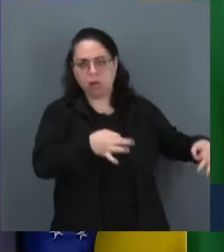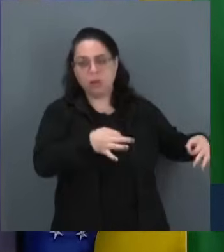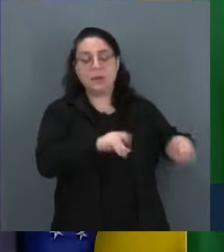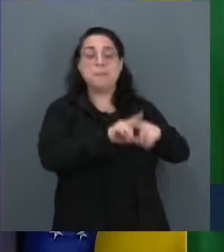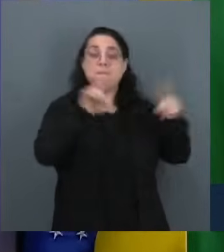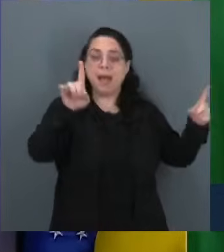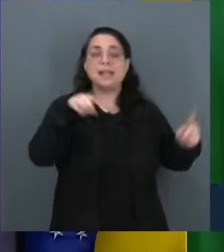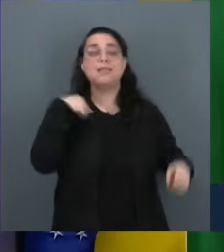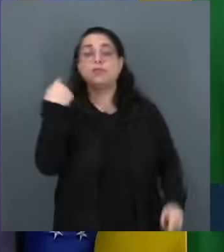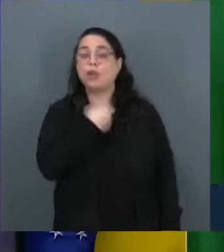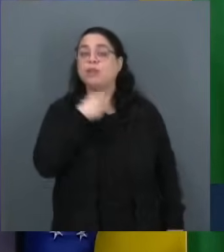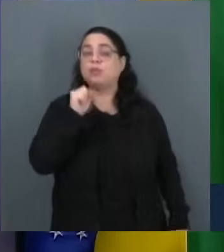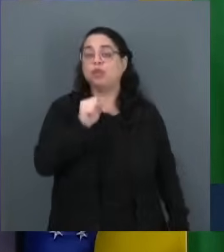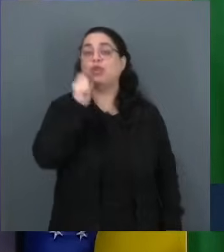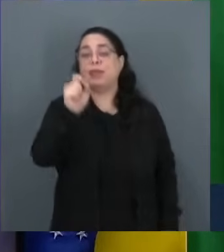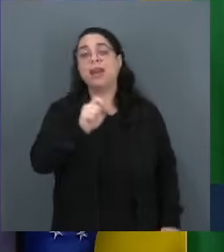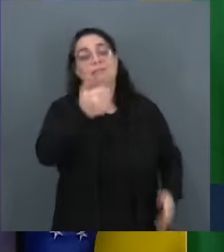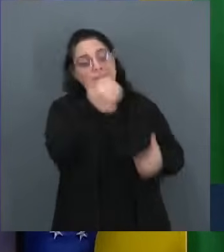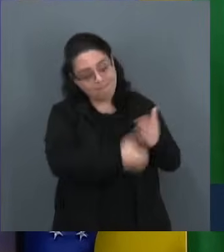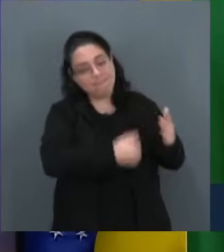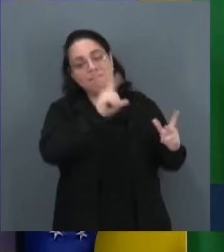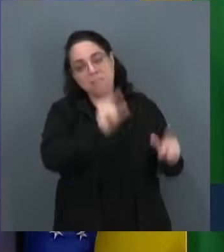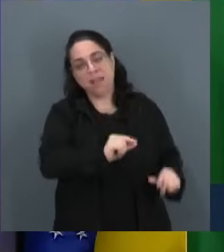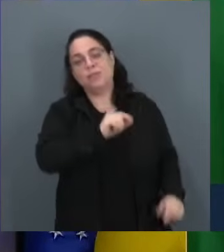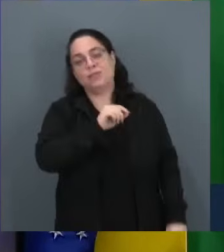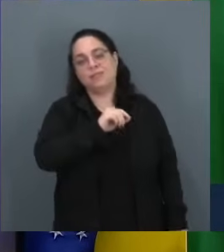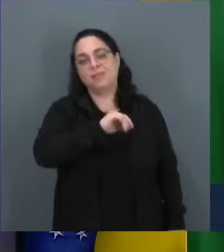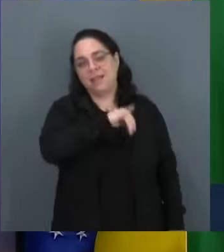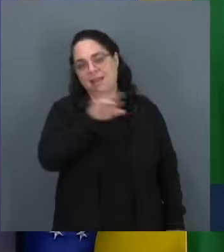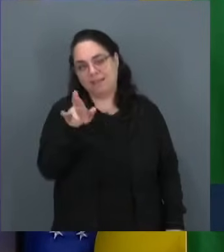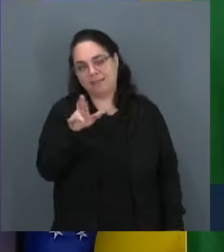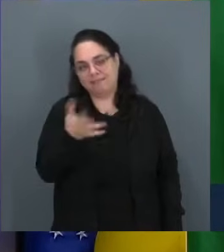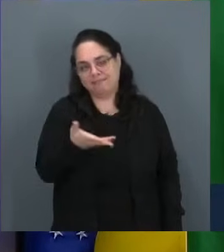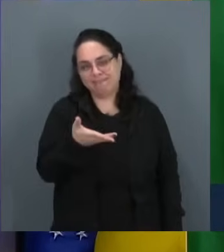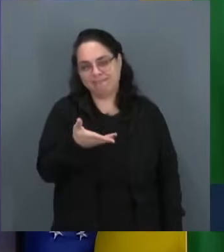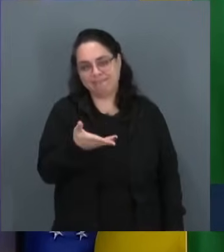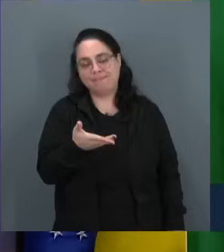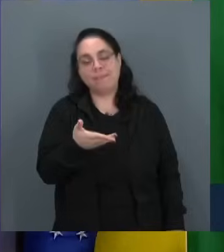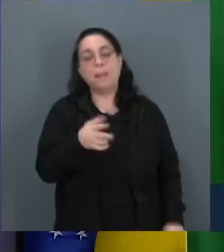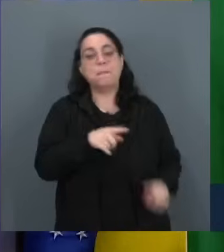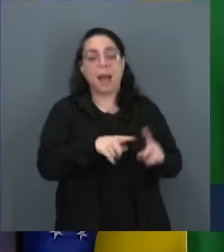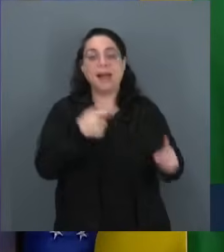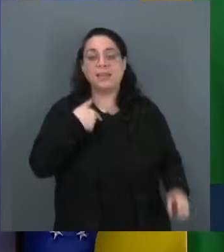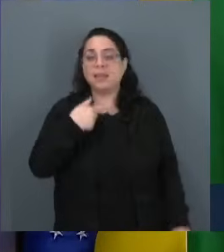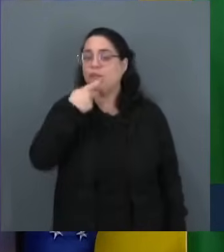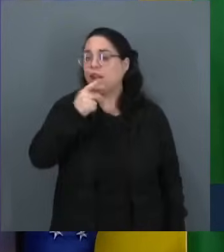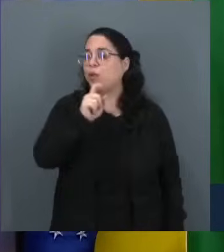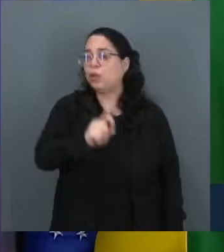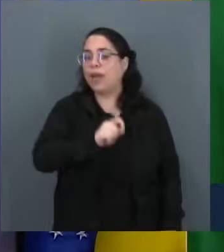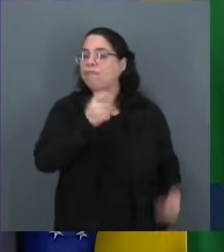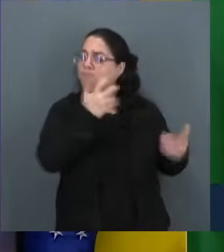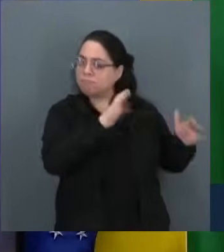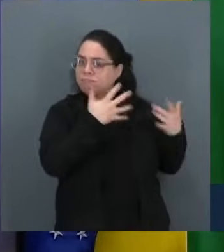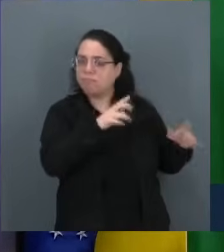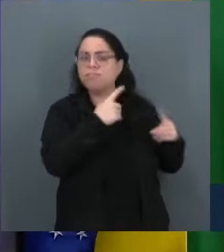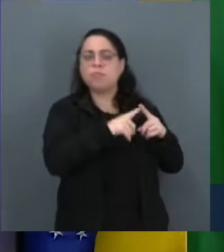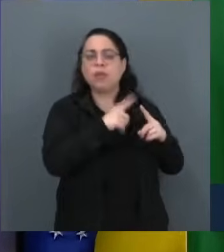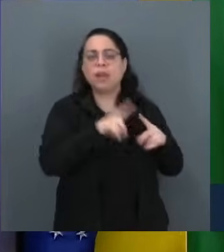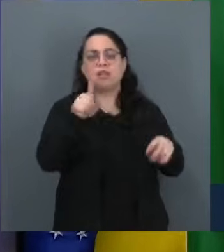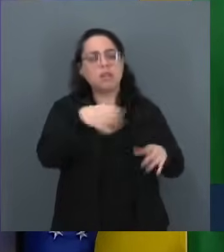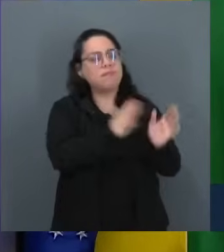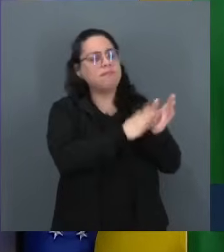batendo palmas para a redução do imposto de renda. Mas eu estou batendo essas palmas também para